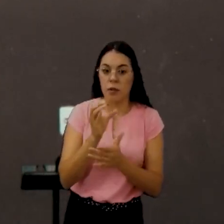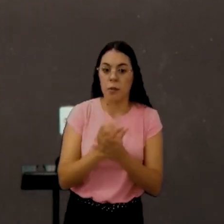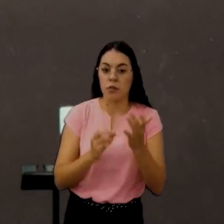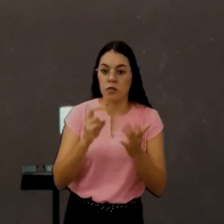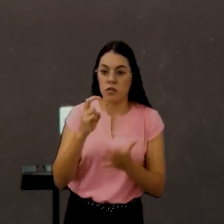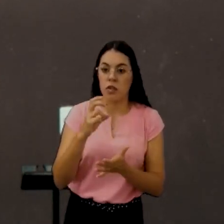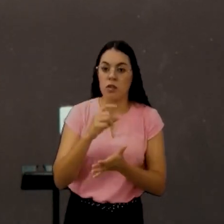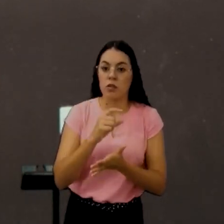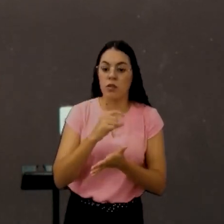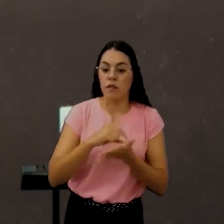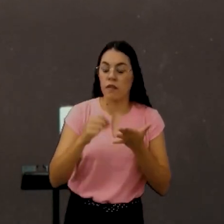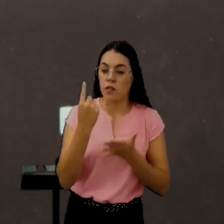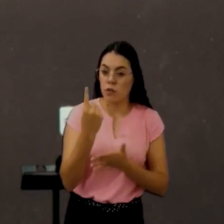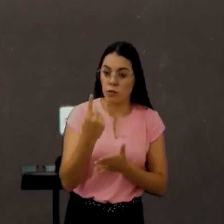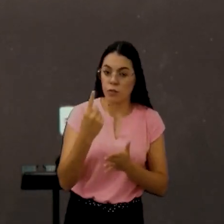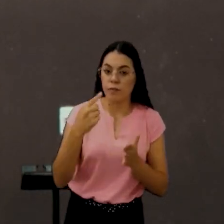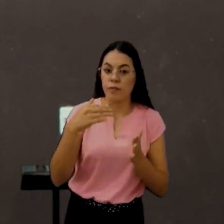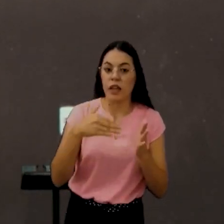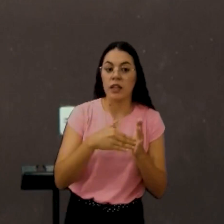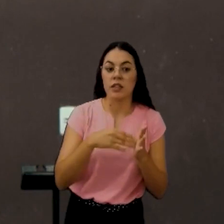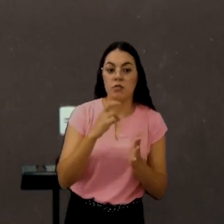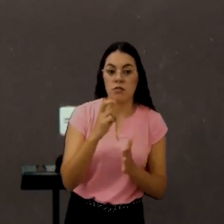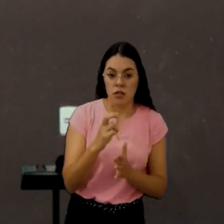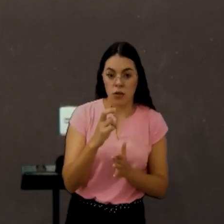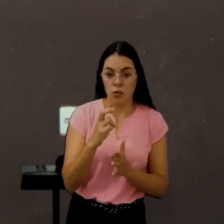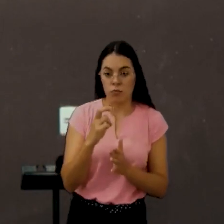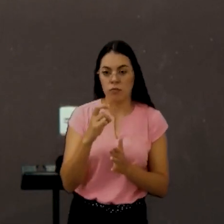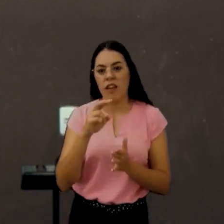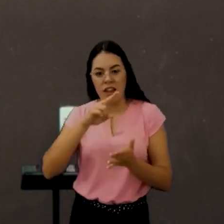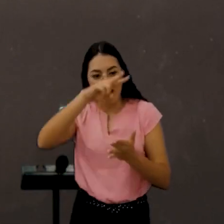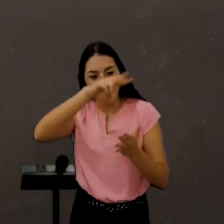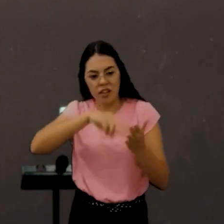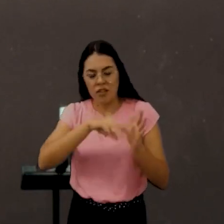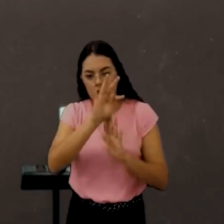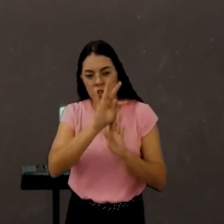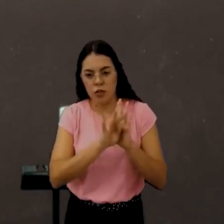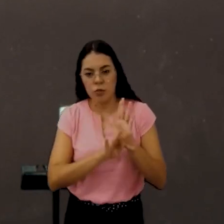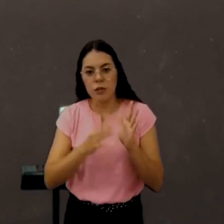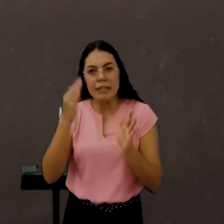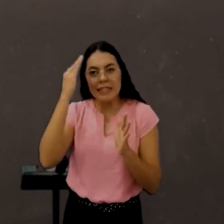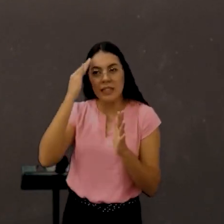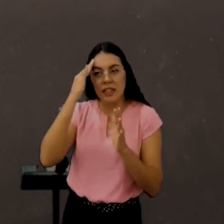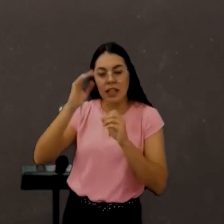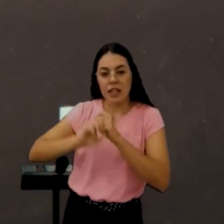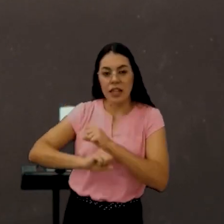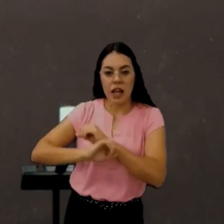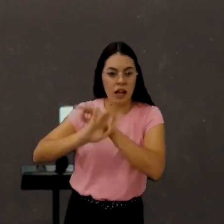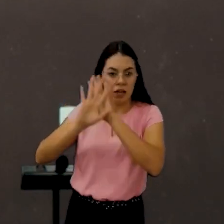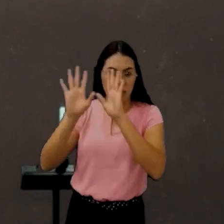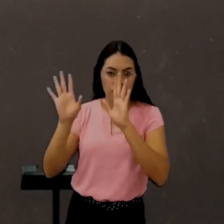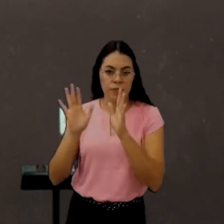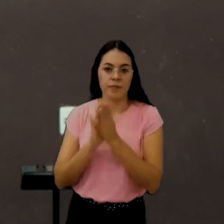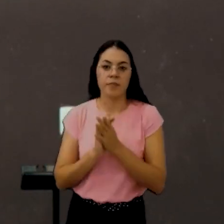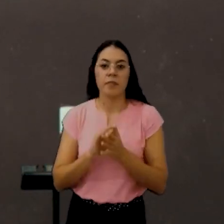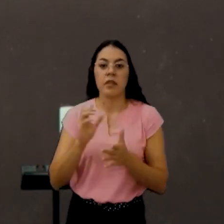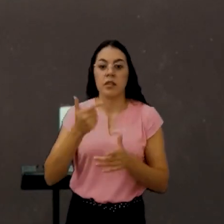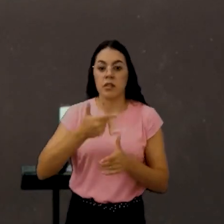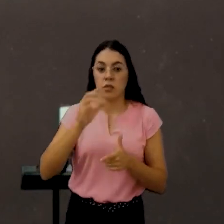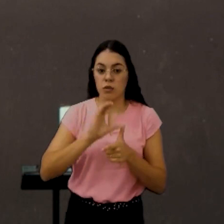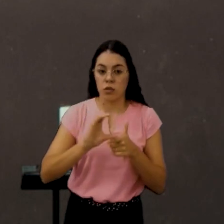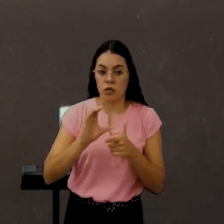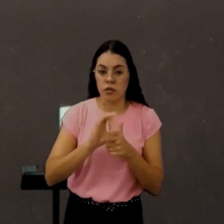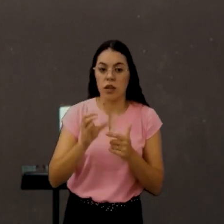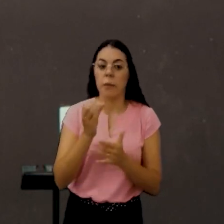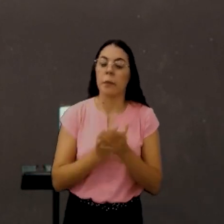vai ver do verso 1 ao verso 5. Vamos ver alguns textos aqui para nos dar clareza sobre isso. 2 Coríntios,